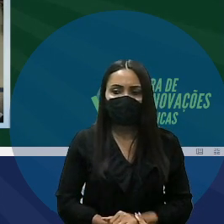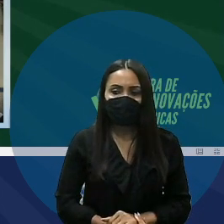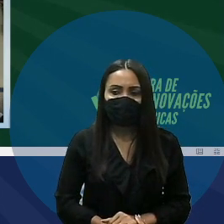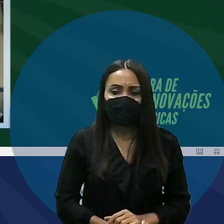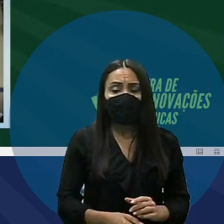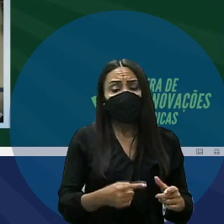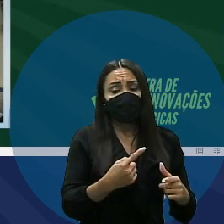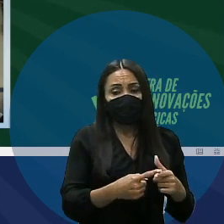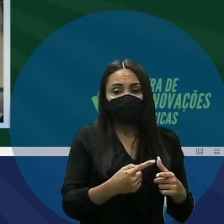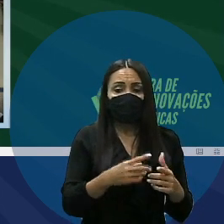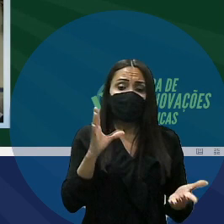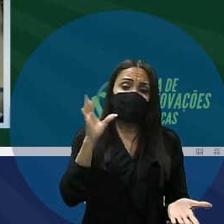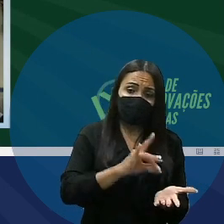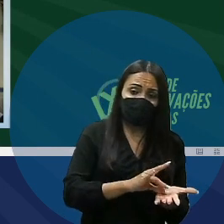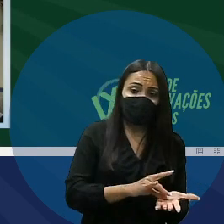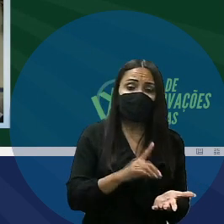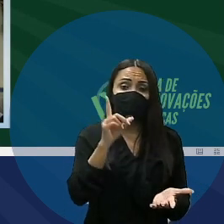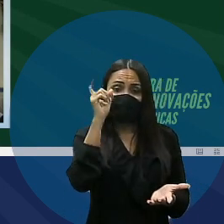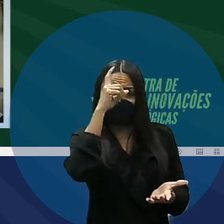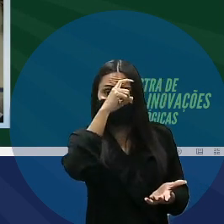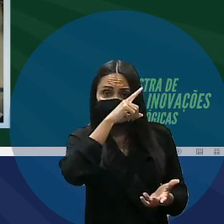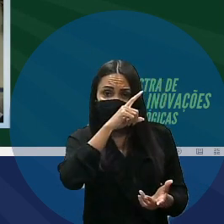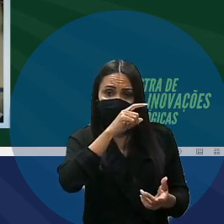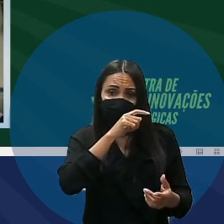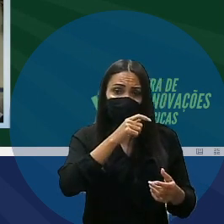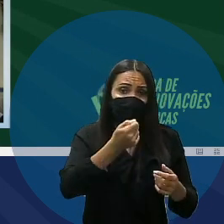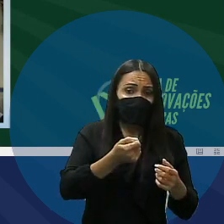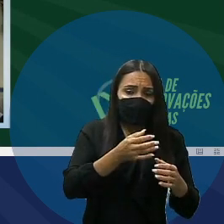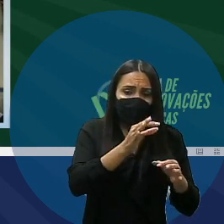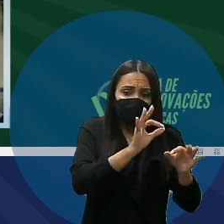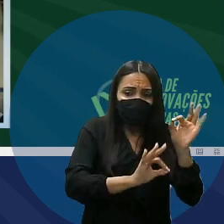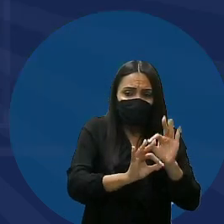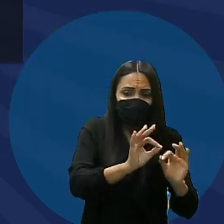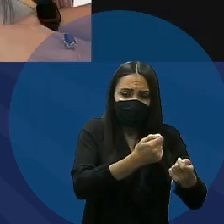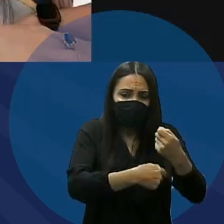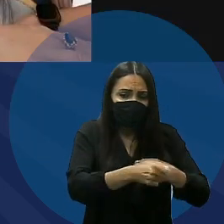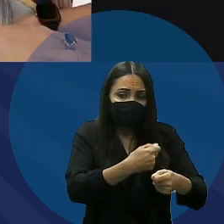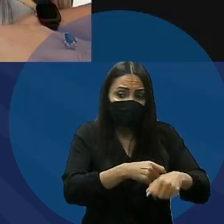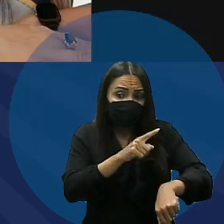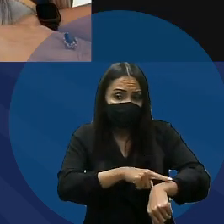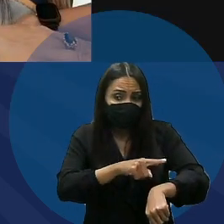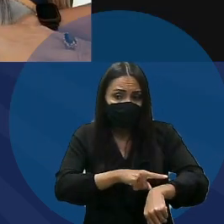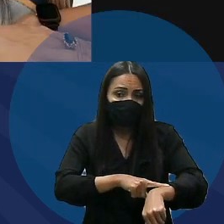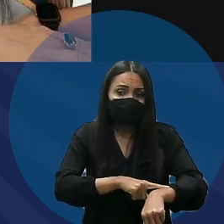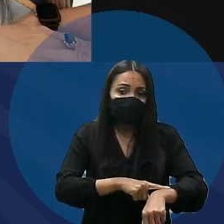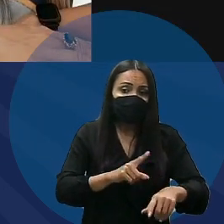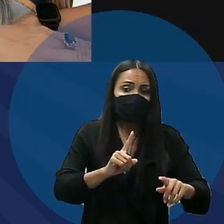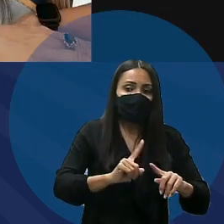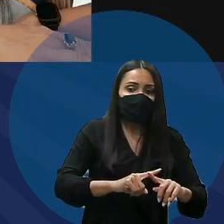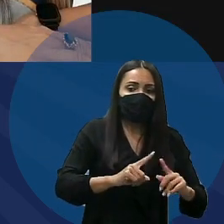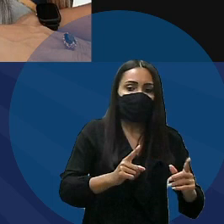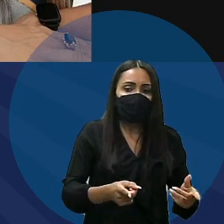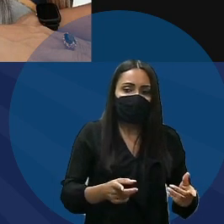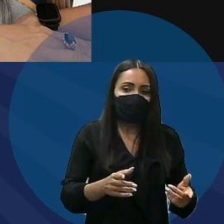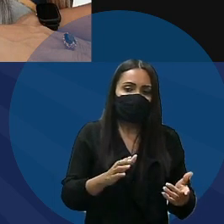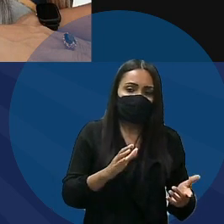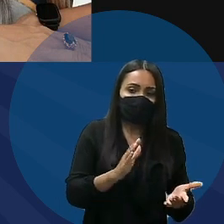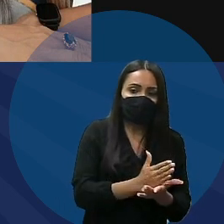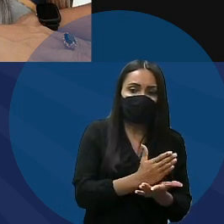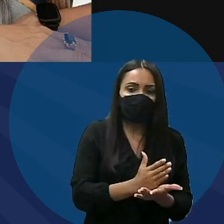realmente é difícil controlar tempo, organizar, coordenar tudo, mas a gente vê aí algumas fotos dos